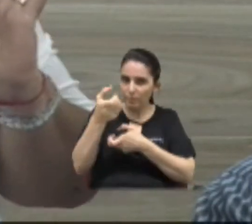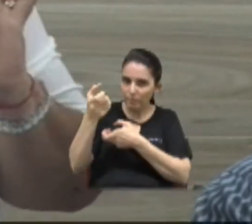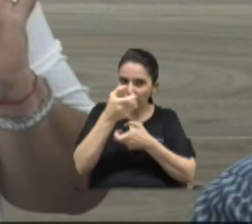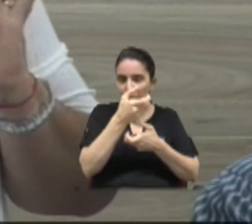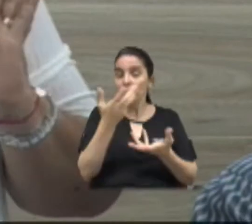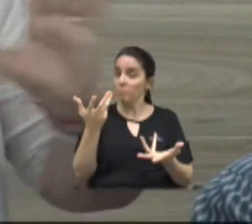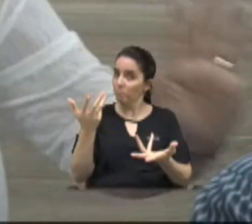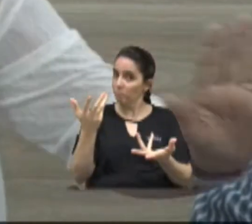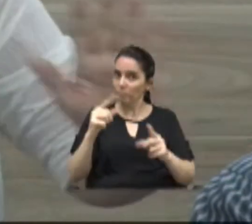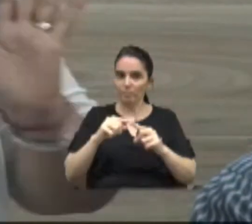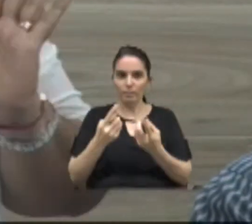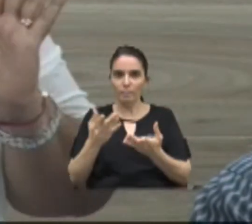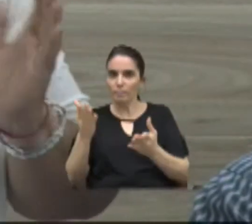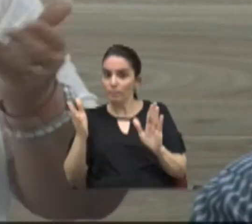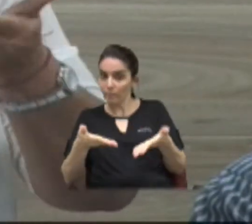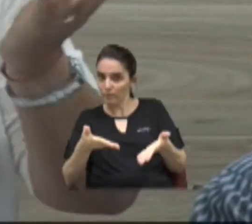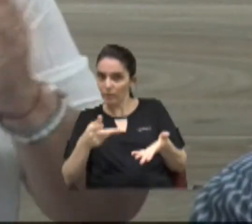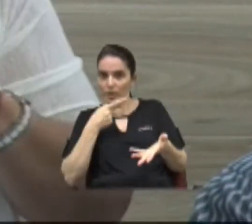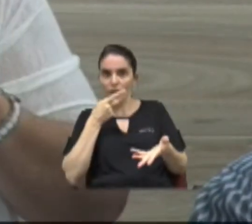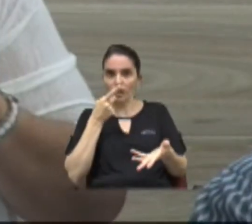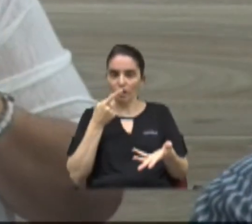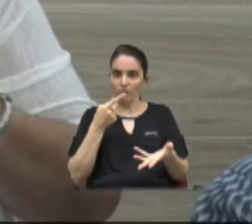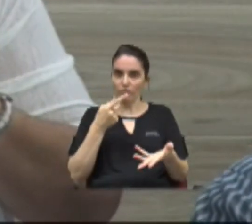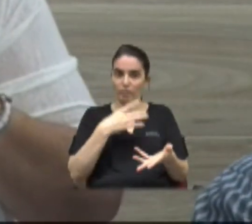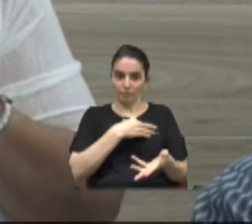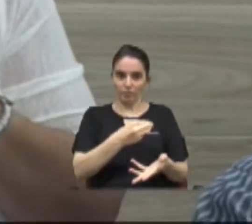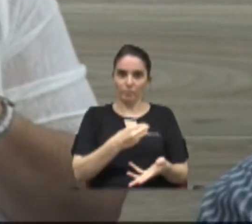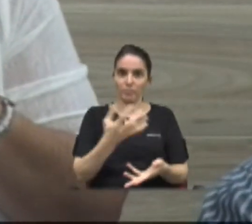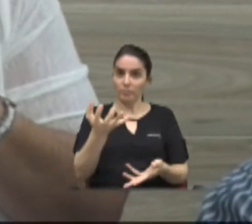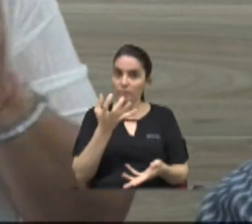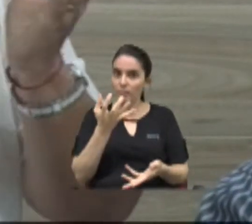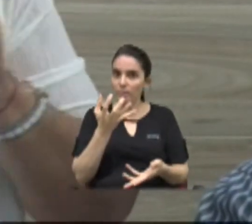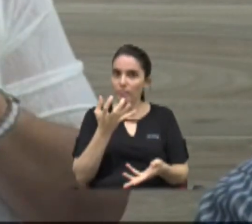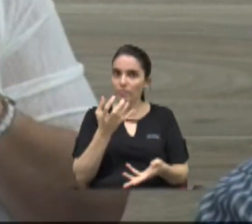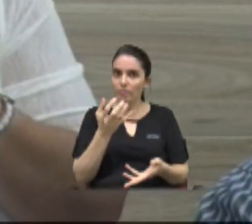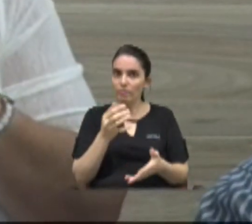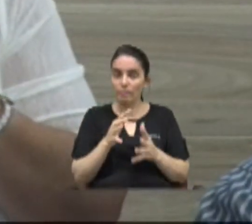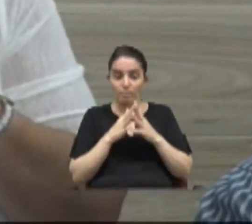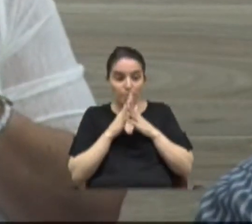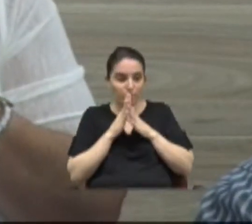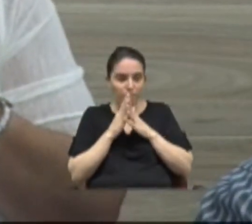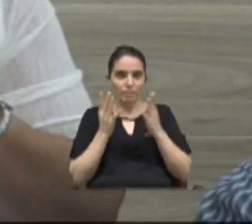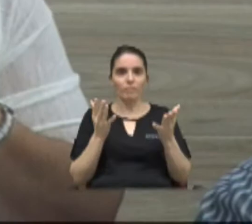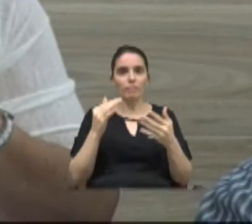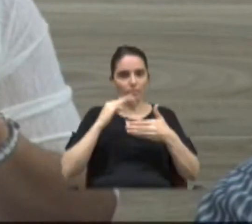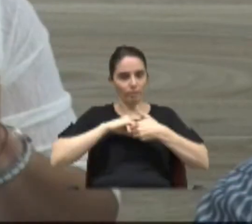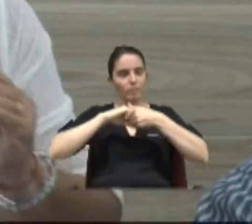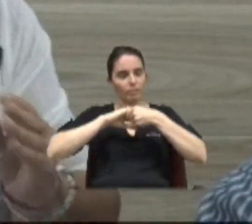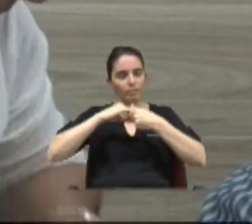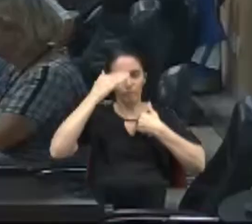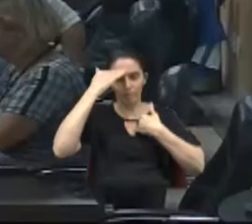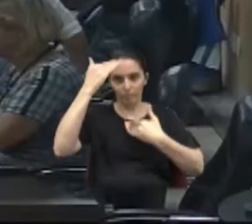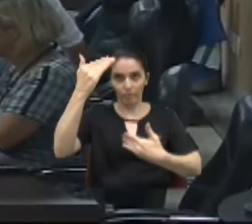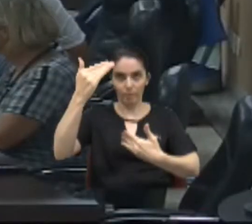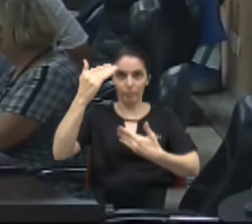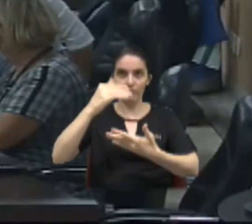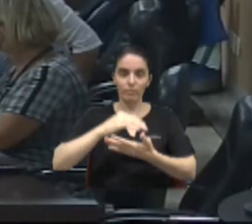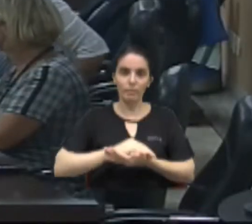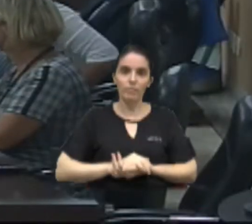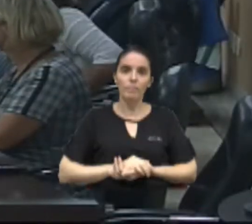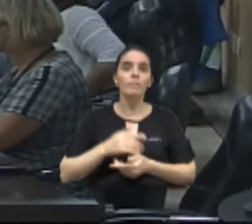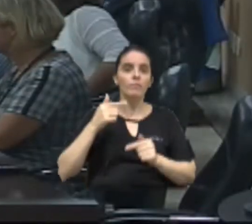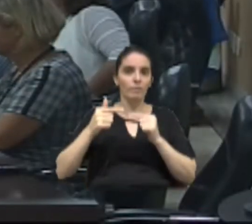assim apavorado se a criança disser, porque a gente sabe de todos os riscos. Então fica aqui meus parabéns. Muito obrigada. Continue